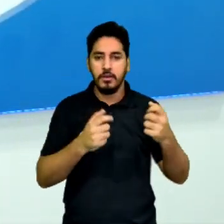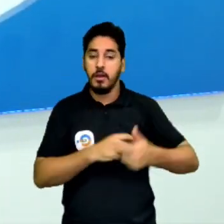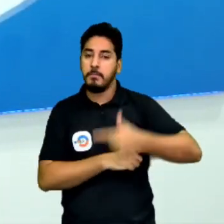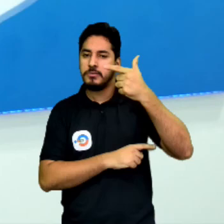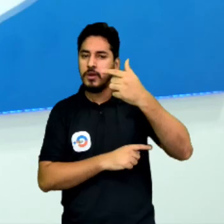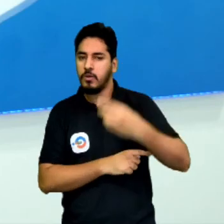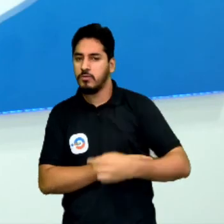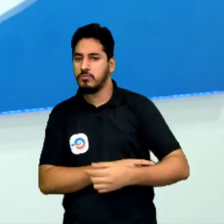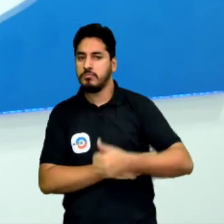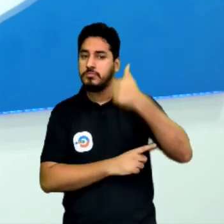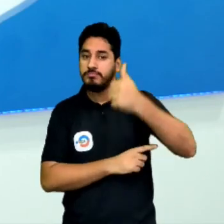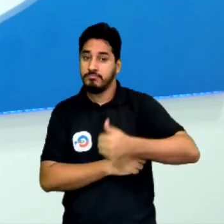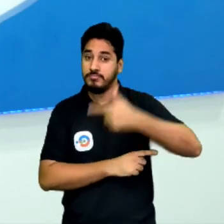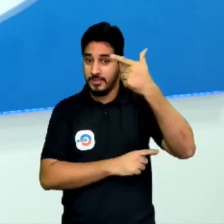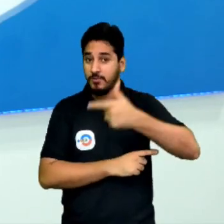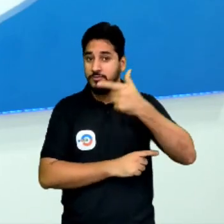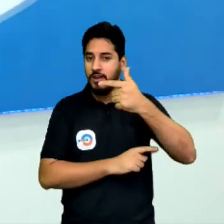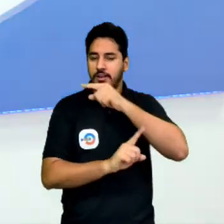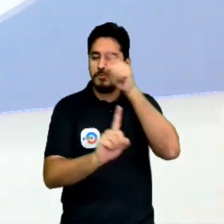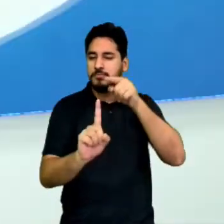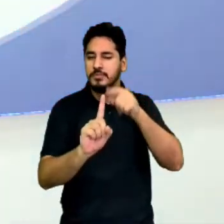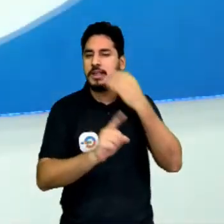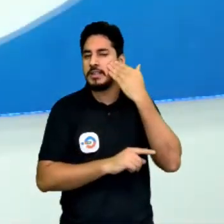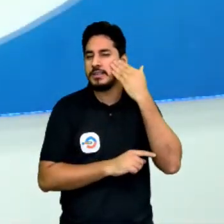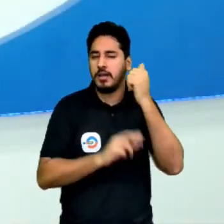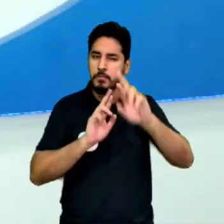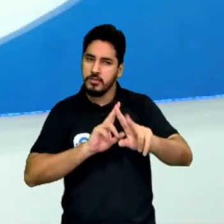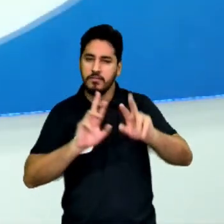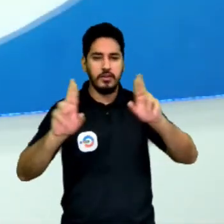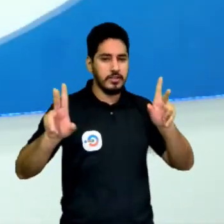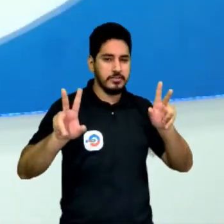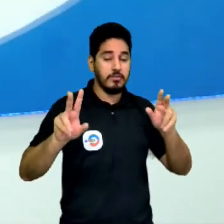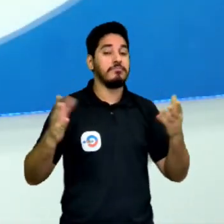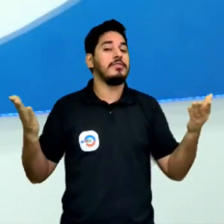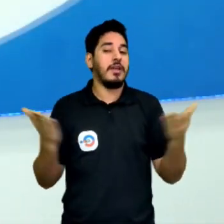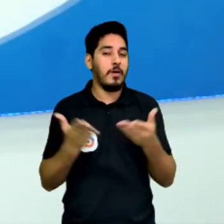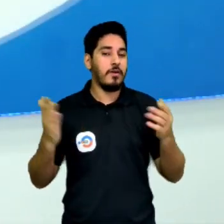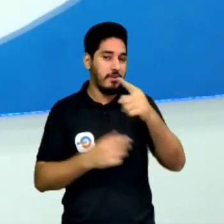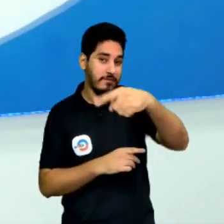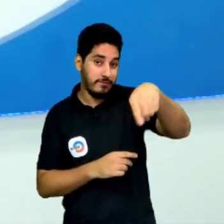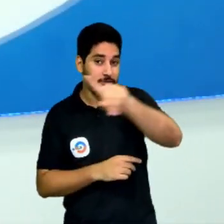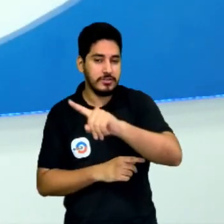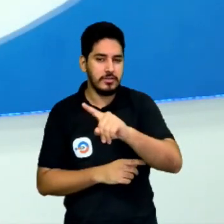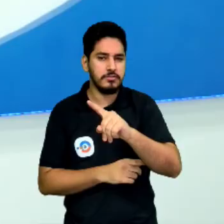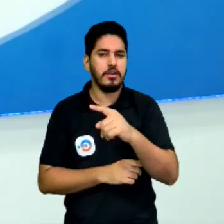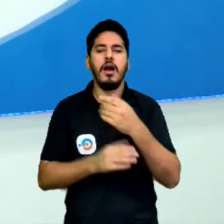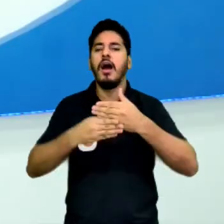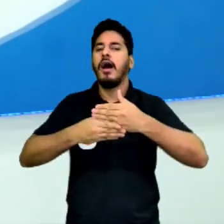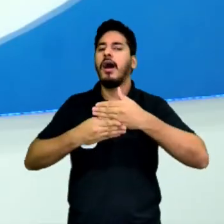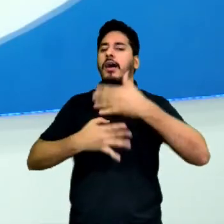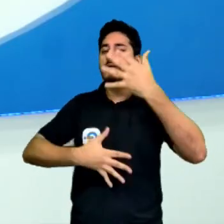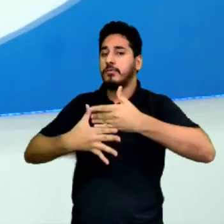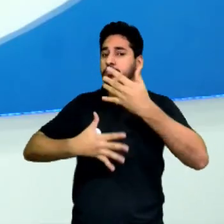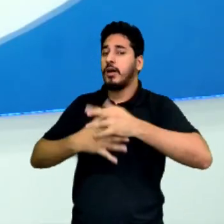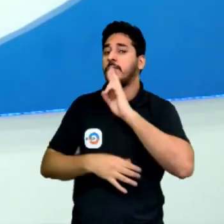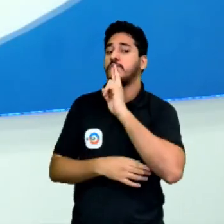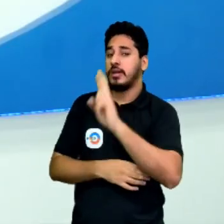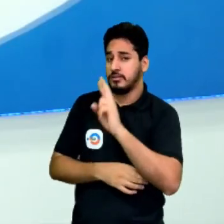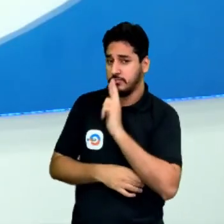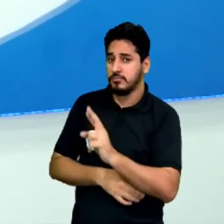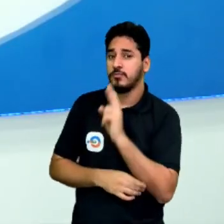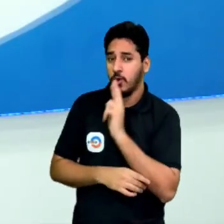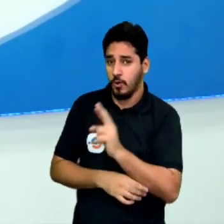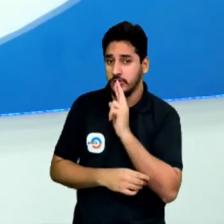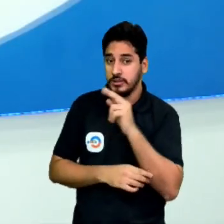texto? Sabem diferenciar uma e outra? E agora é com vocês. Deixem a resposta dessa questão nos comentários